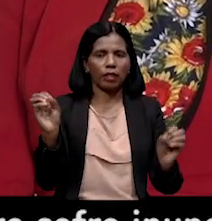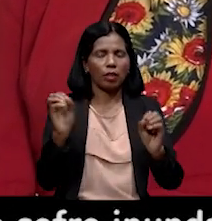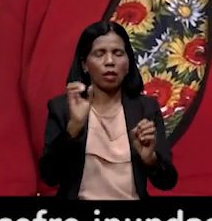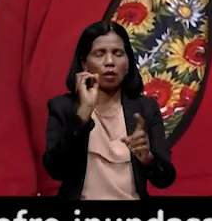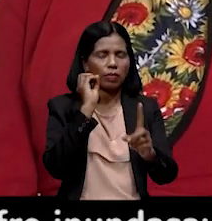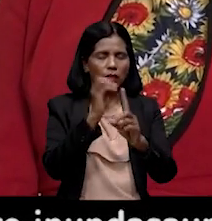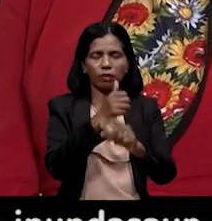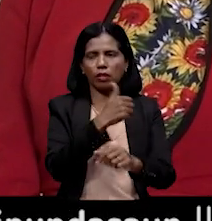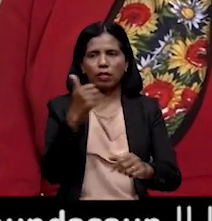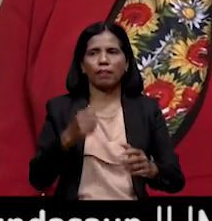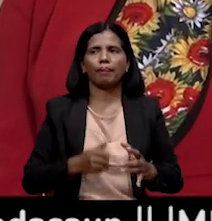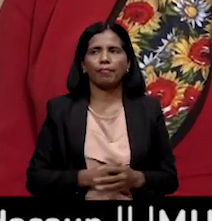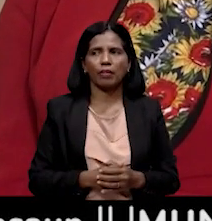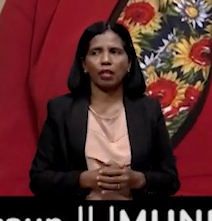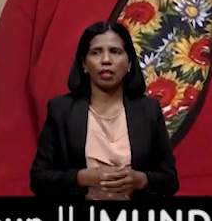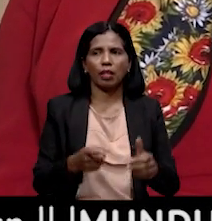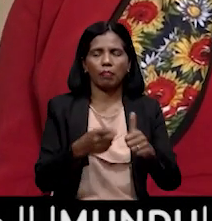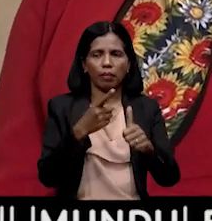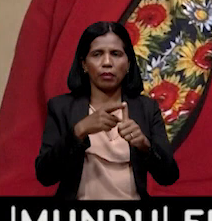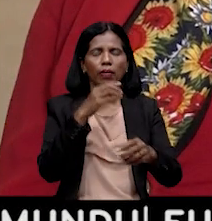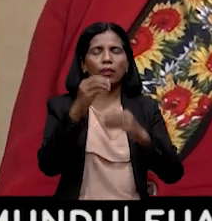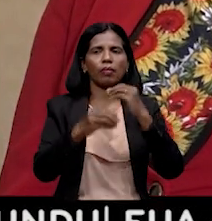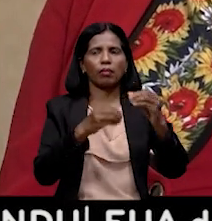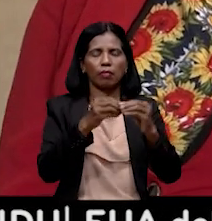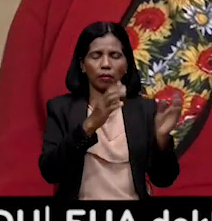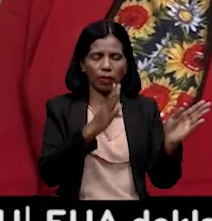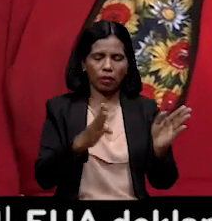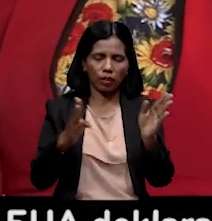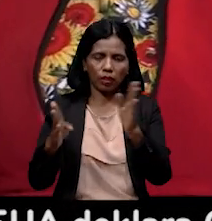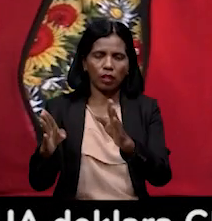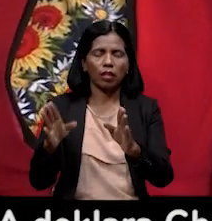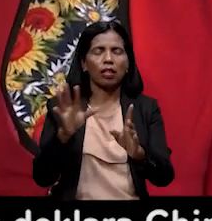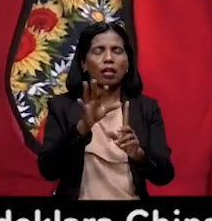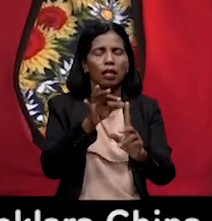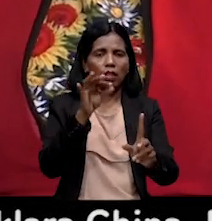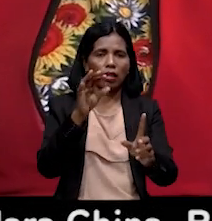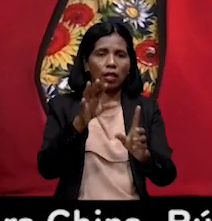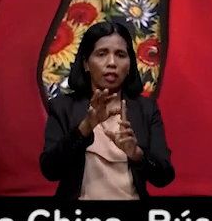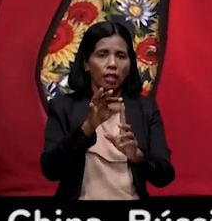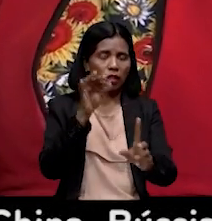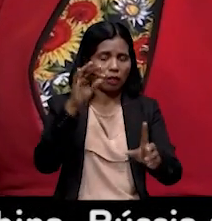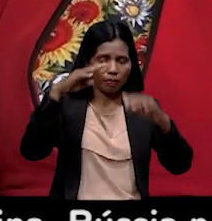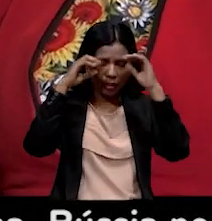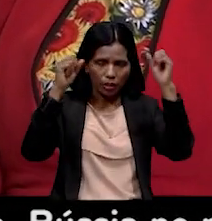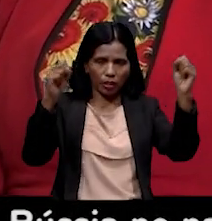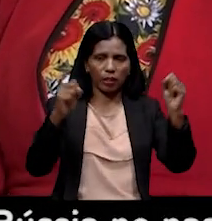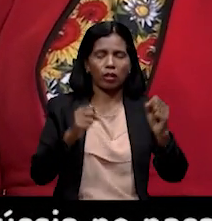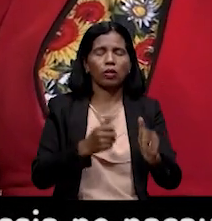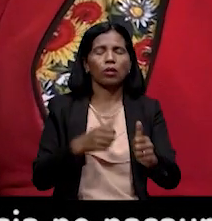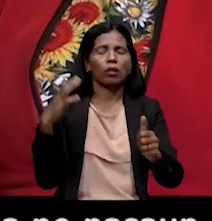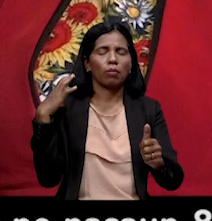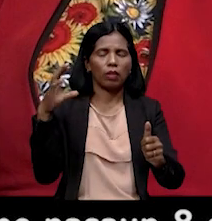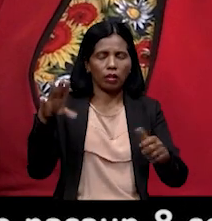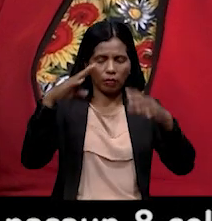a ONU, primeiro, quando a preparação para eleição Presidente da República, não vem a ter competência Presidente da República,